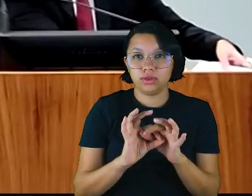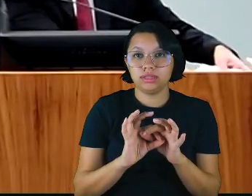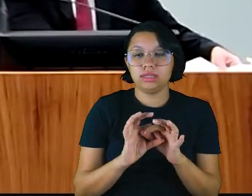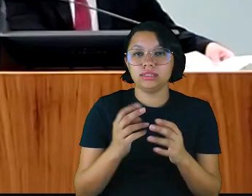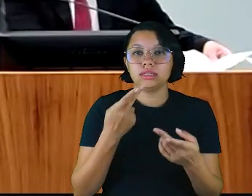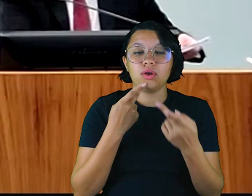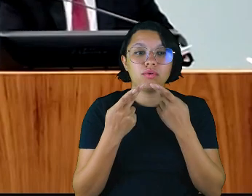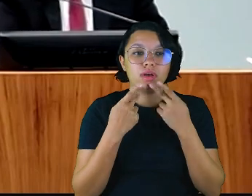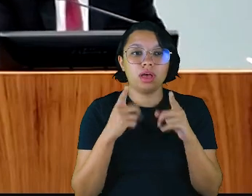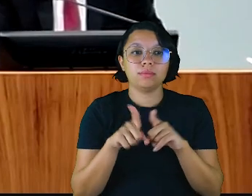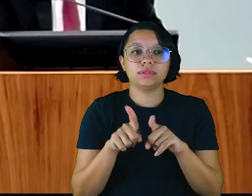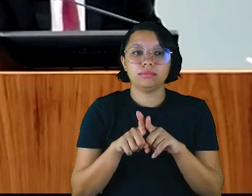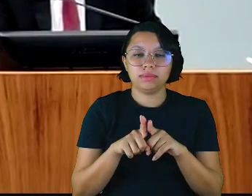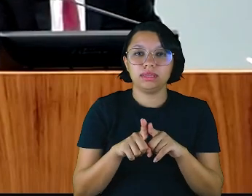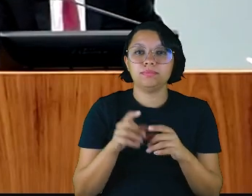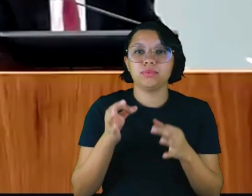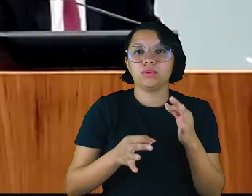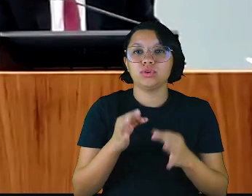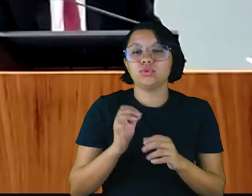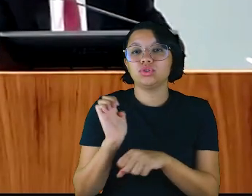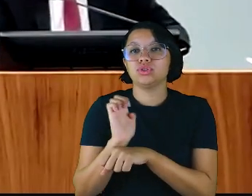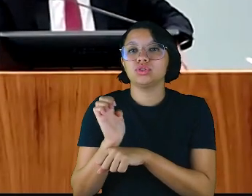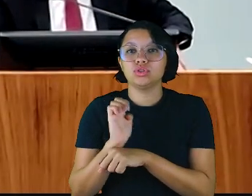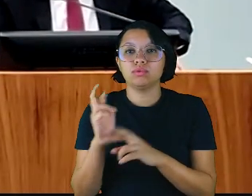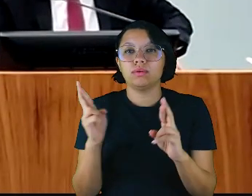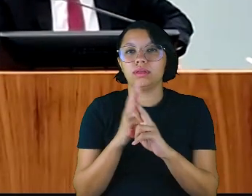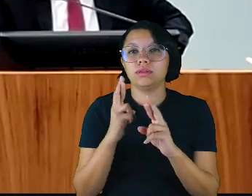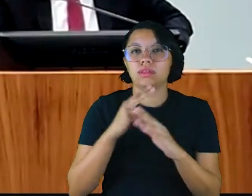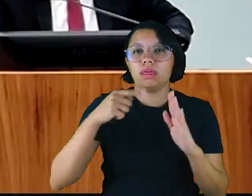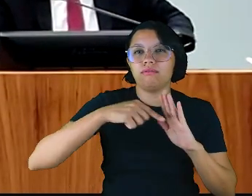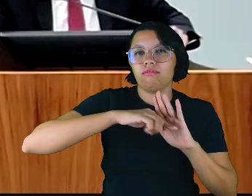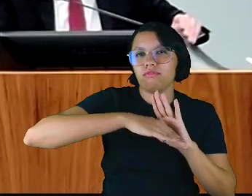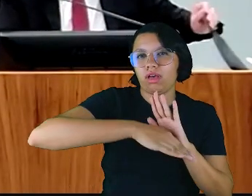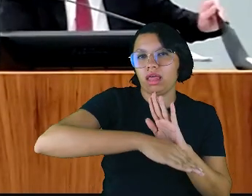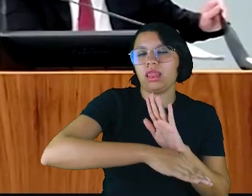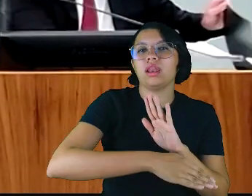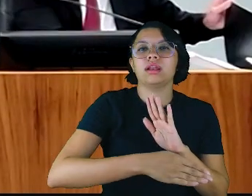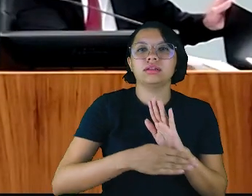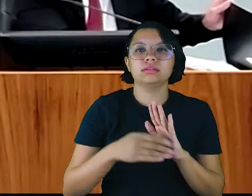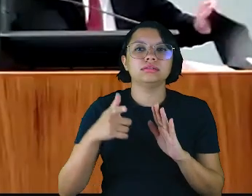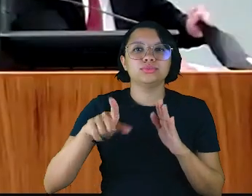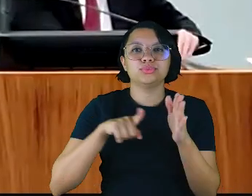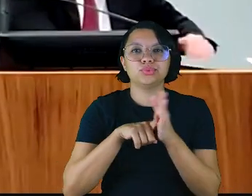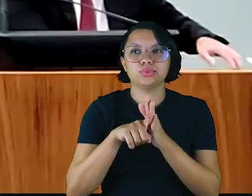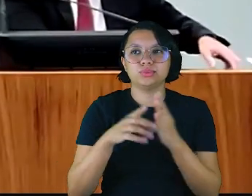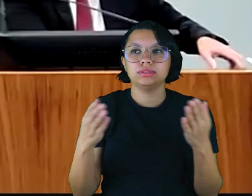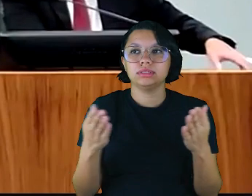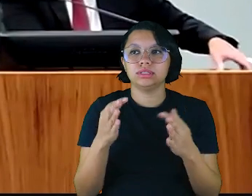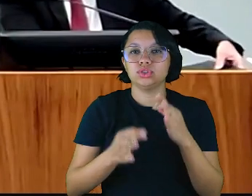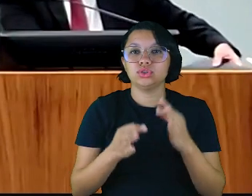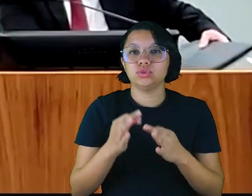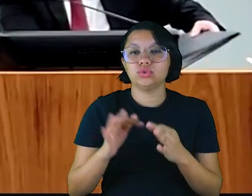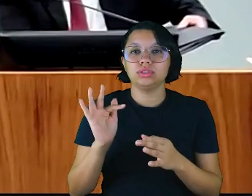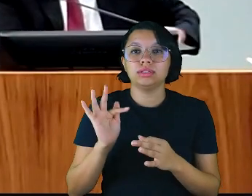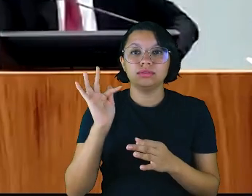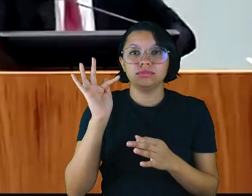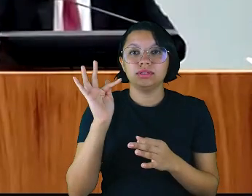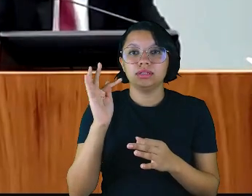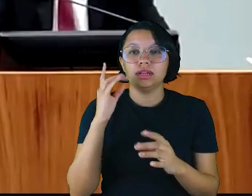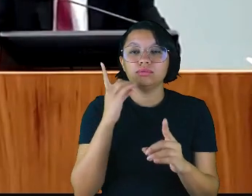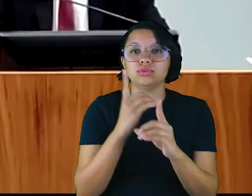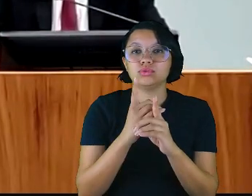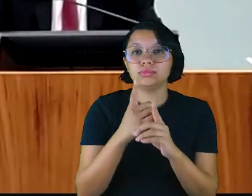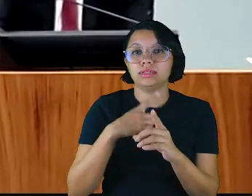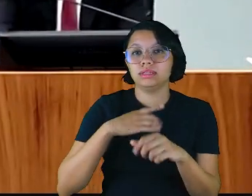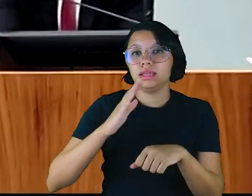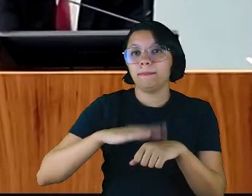também diálogos com a Justiça Estadual, lá concernente à falência, a outras questões, né? E aqui a Justiça Federal nós descobrimos